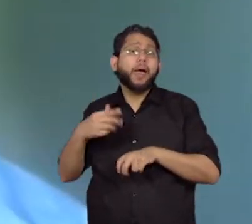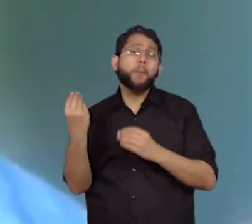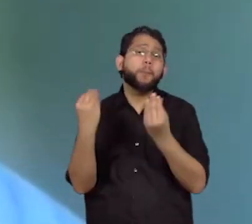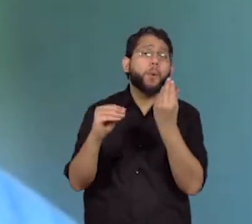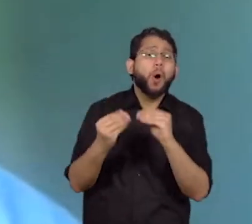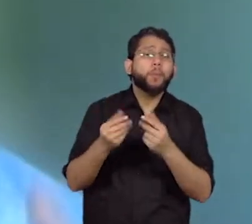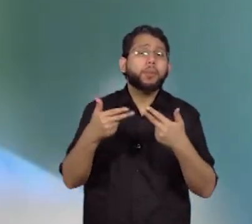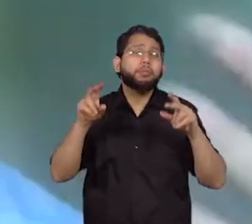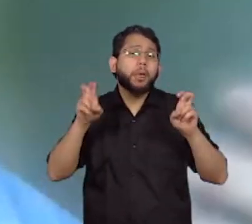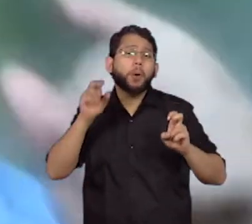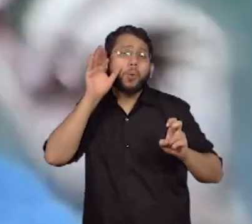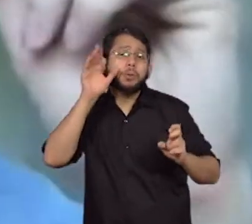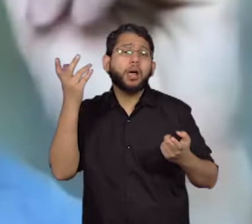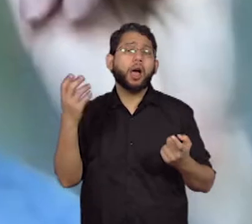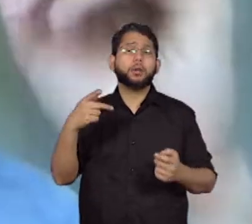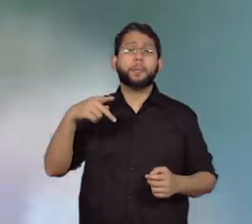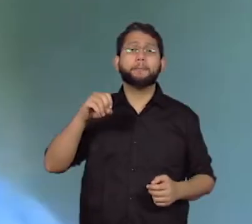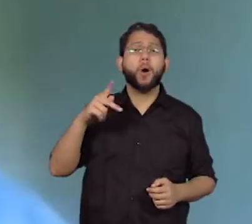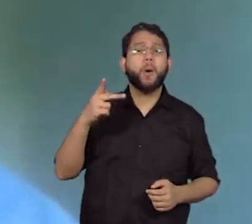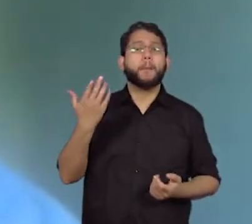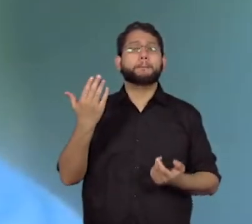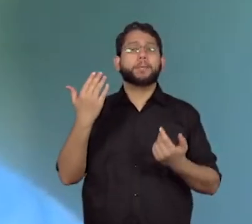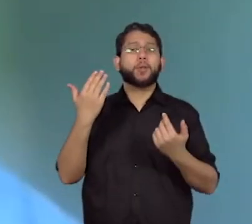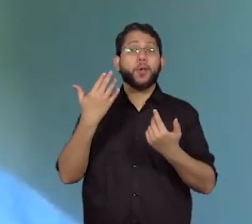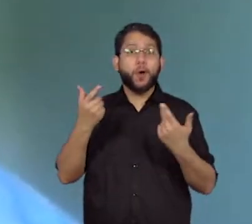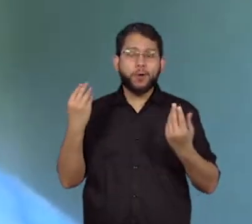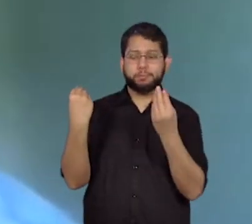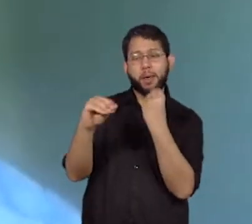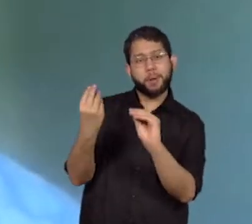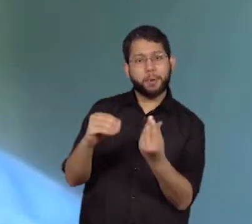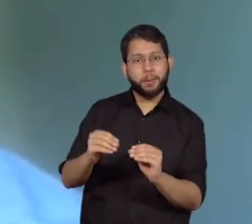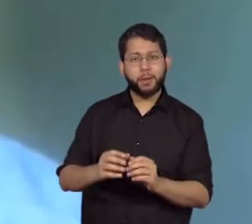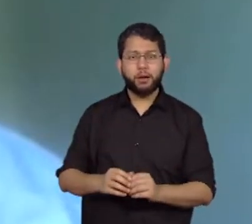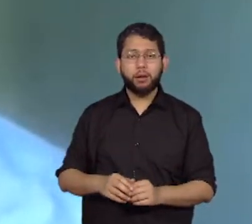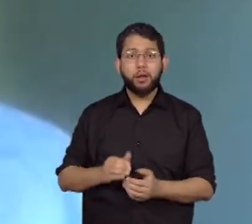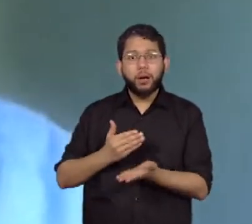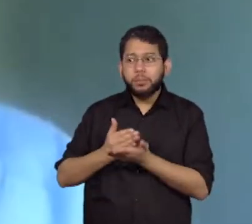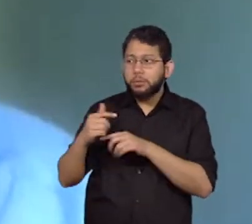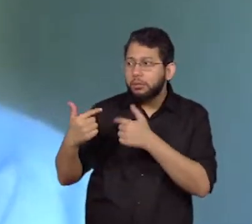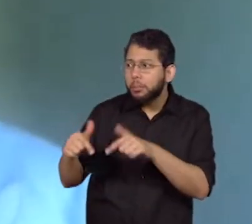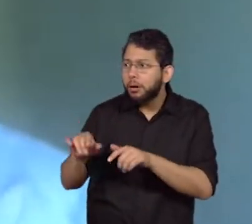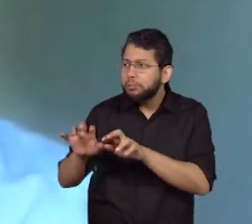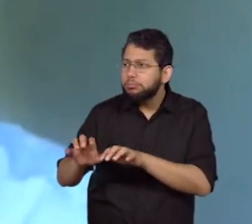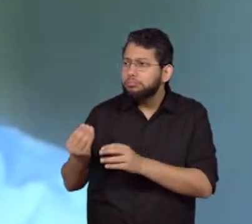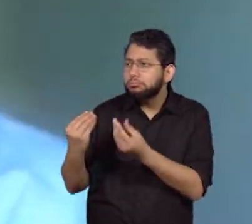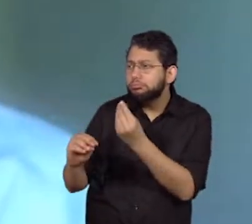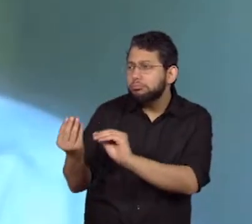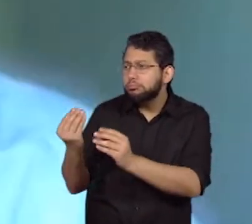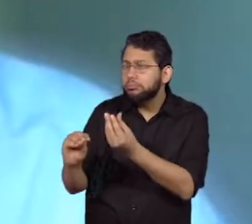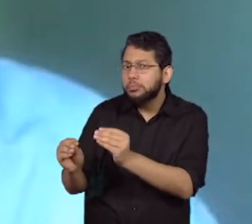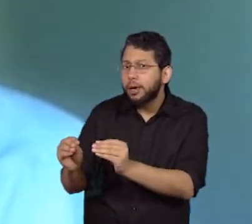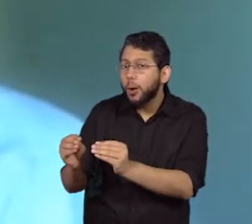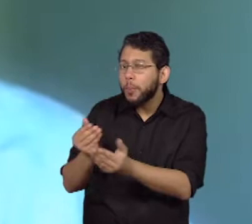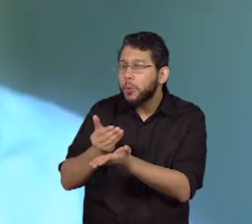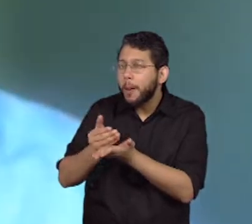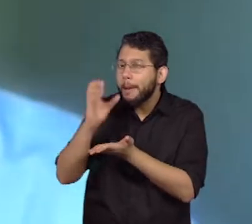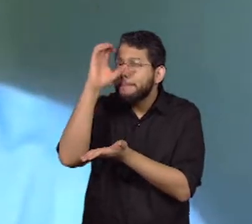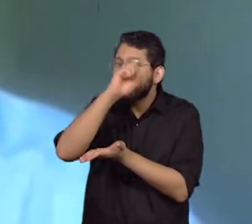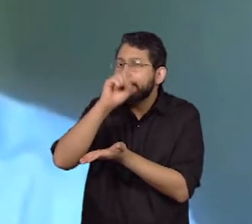curiosidades, cultura pop. Mas, enfim, foi onde eu comecei a entender a internet, entender o público de internet e aprender sobre a